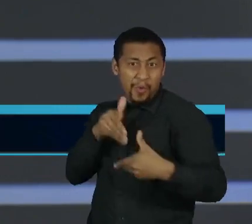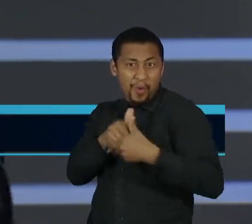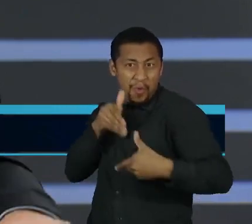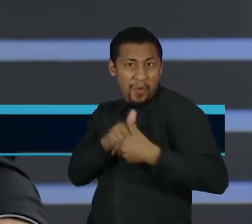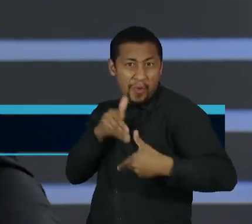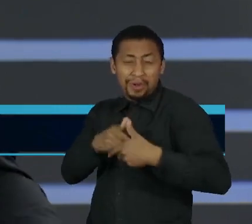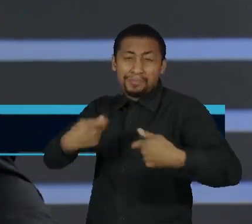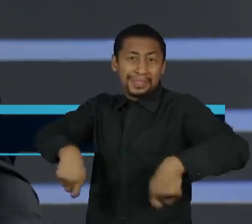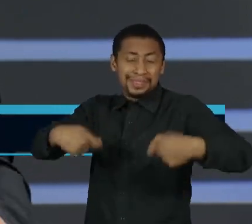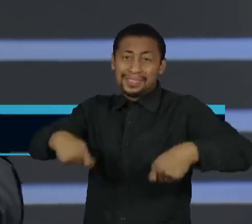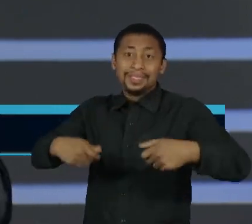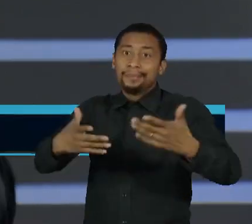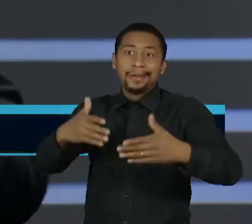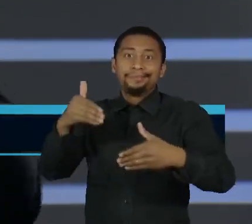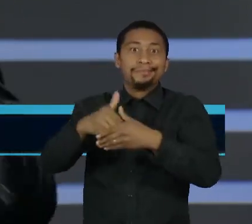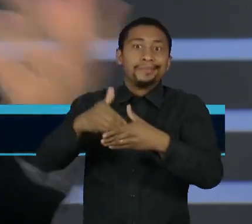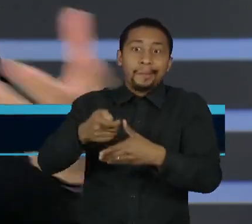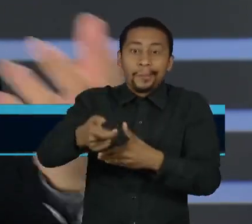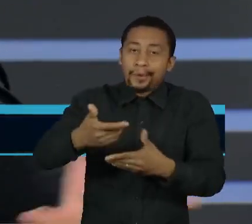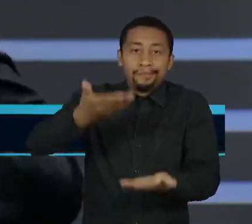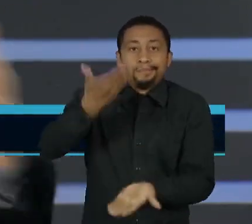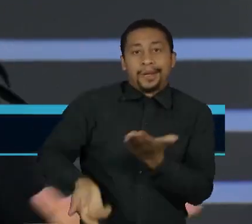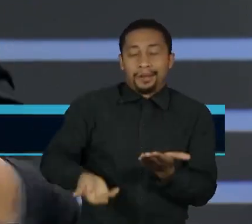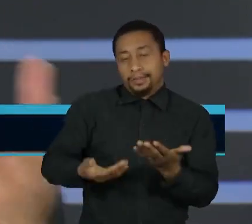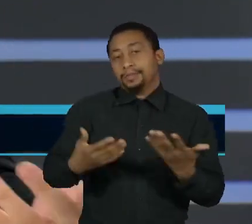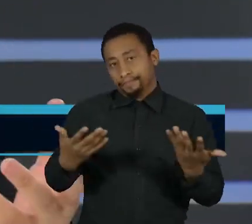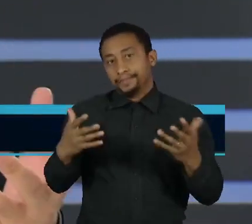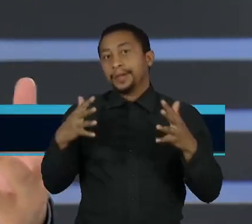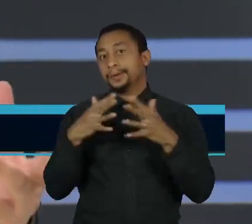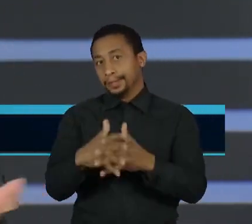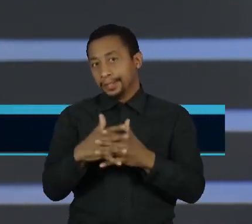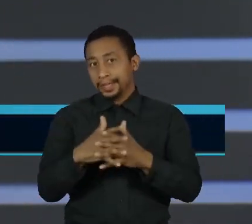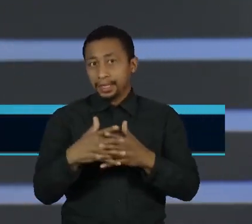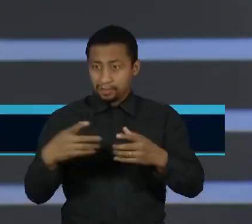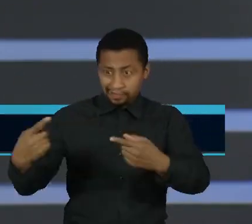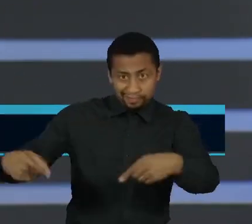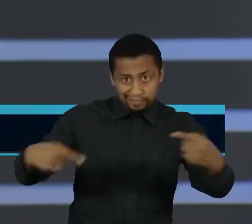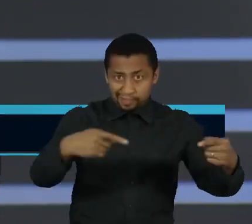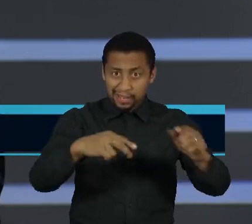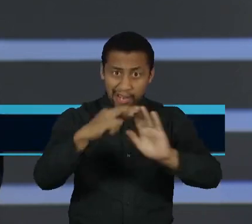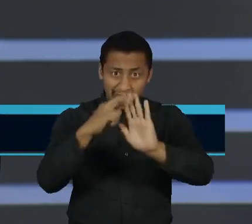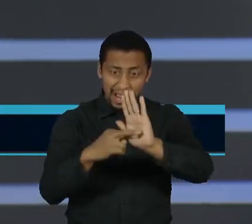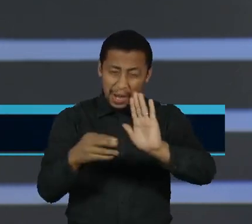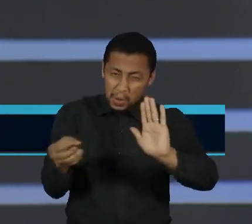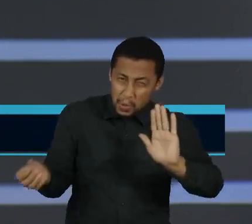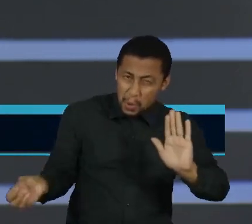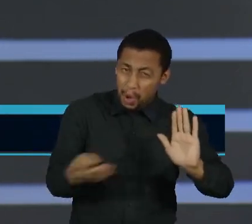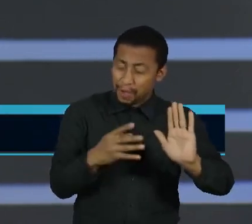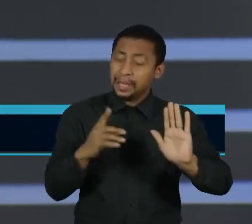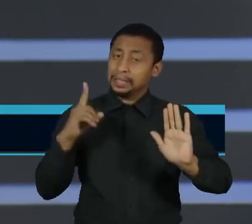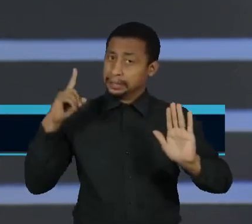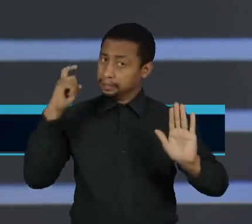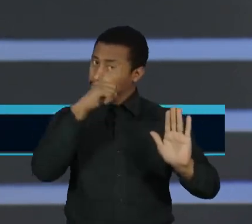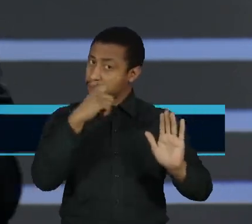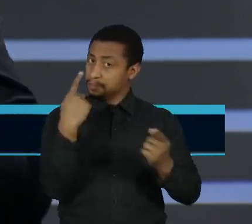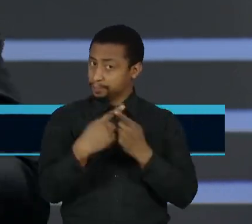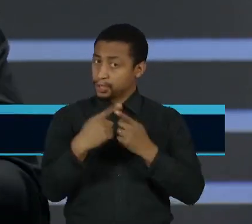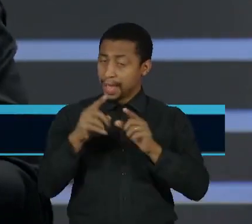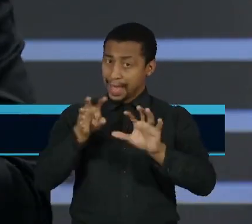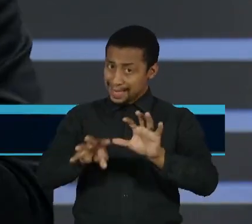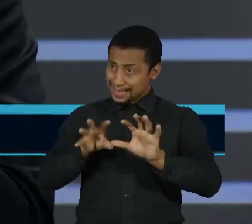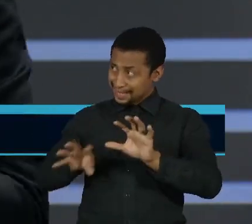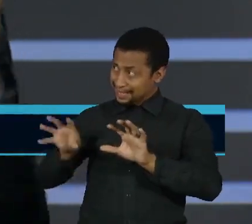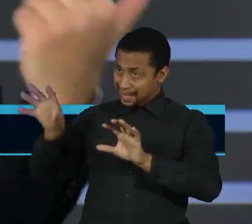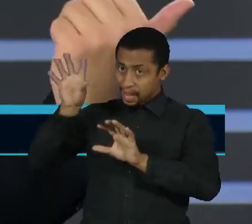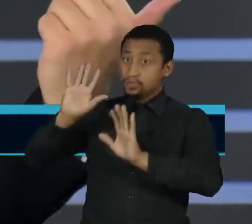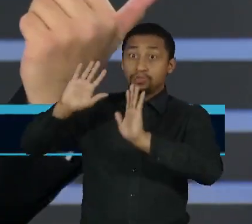agora? Não. Por quê? Porque rediscutir, redefinir isso significa que estados que hoje elegeram um grupo de pessoas teriam que abrir